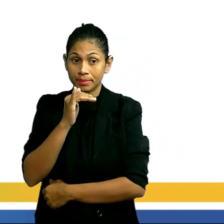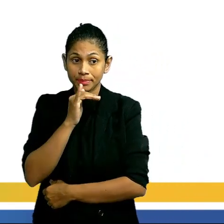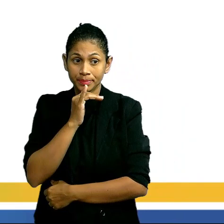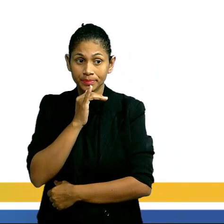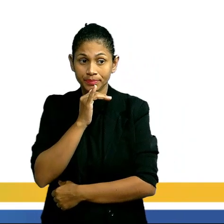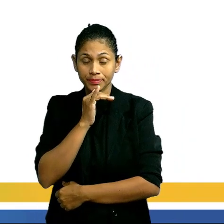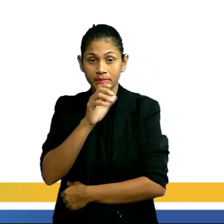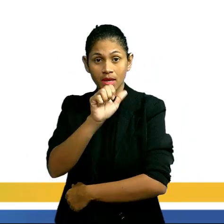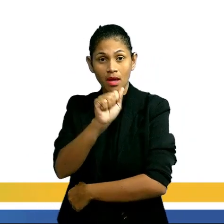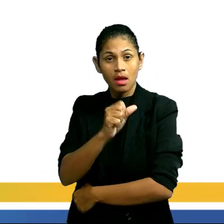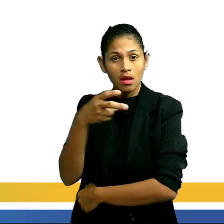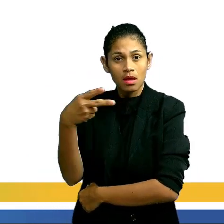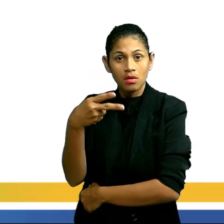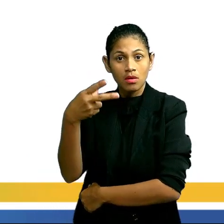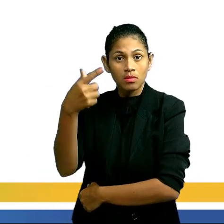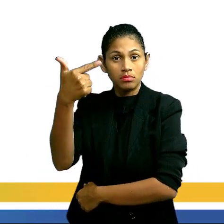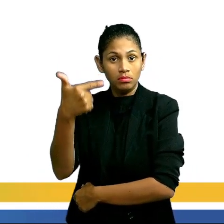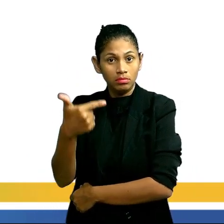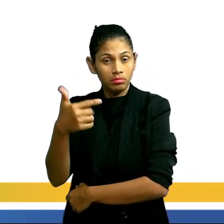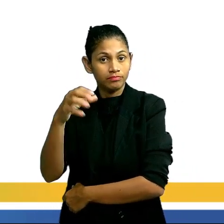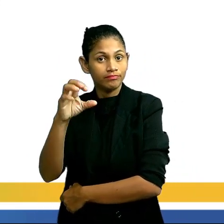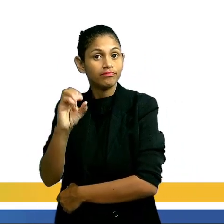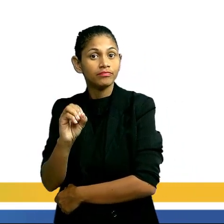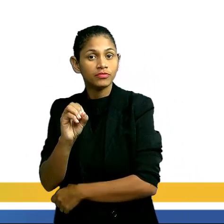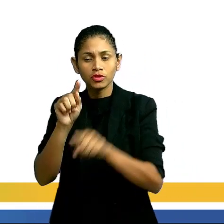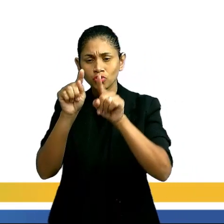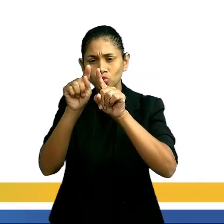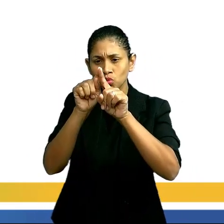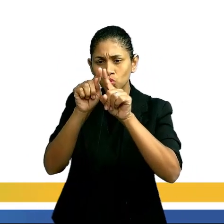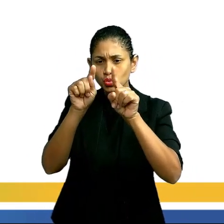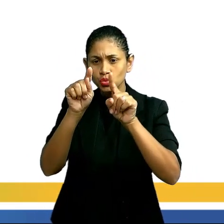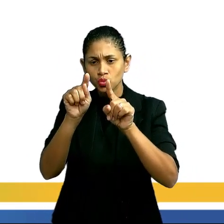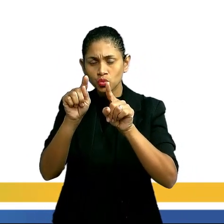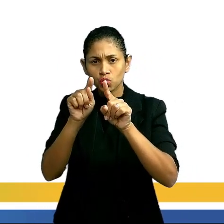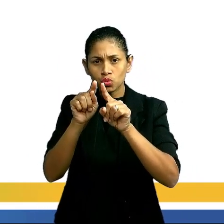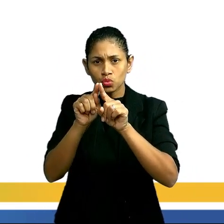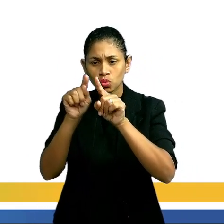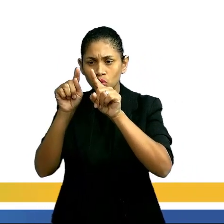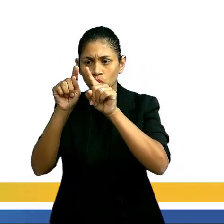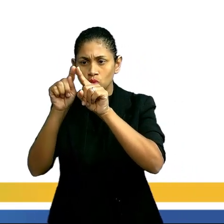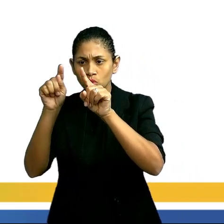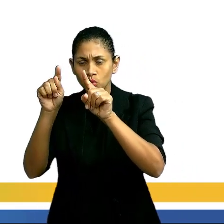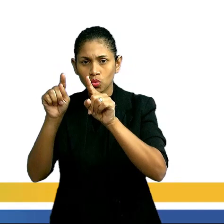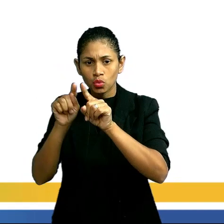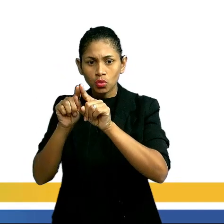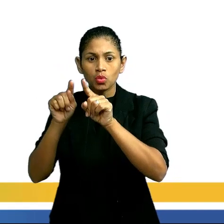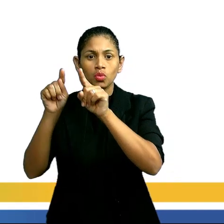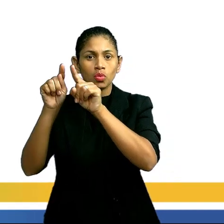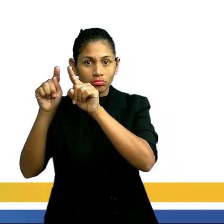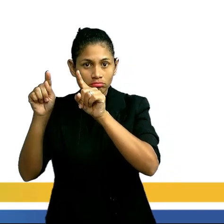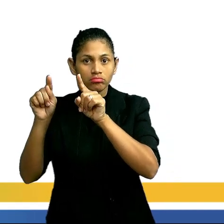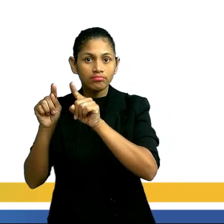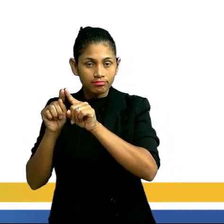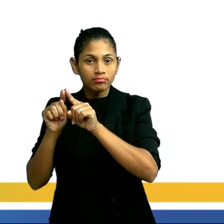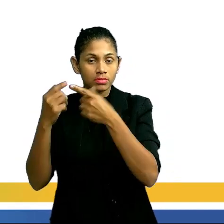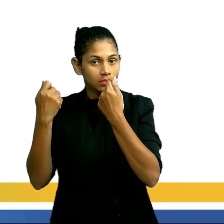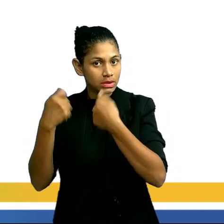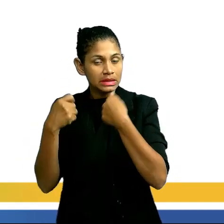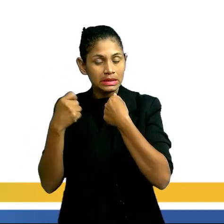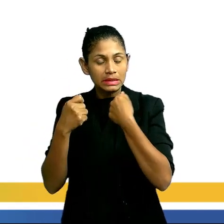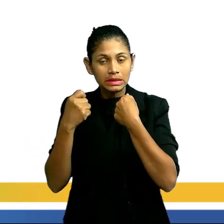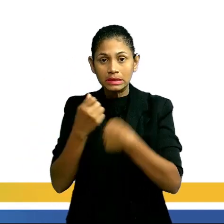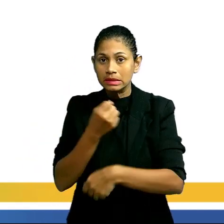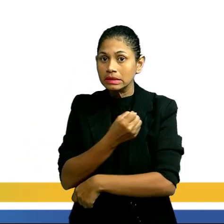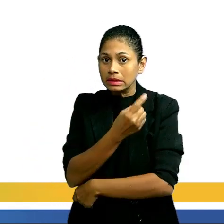E como é que eu faço essa contagem? Essa contagem é feita somente eu contando os quadradinhos aqui. Então, nós temos que